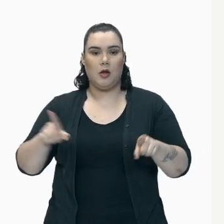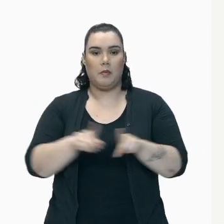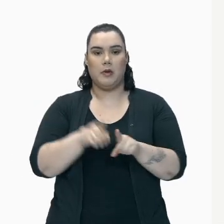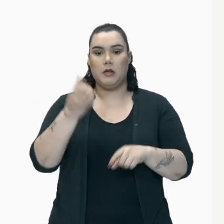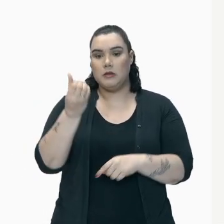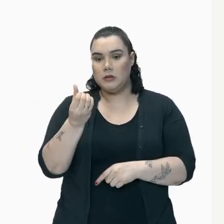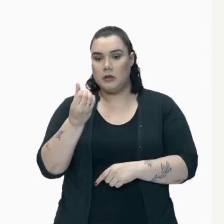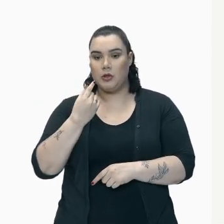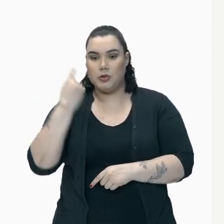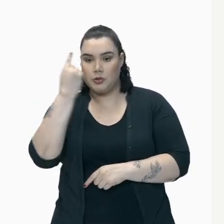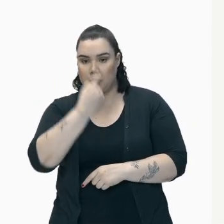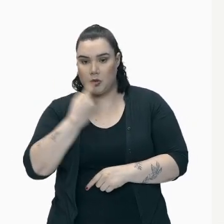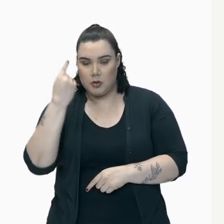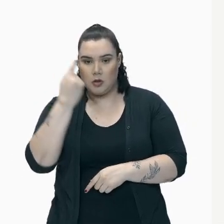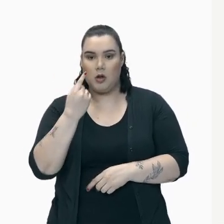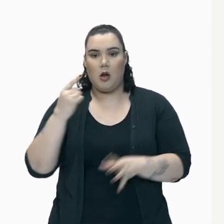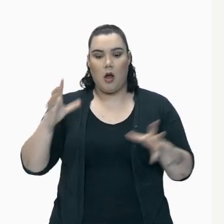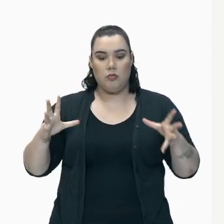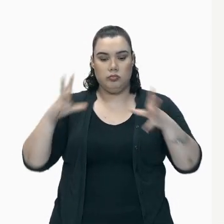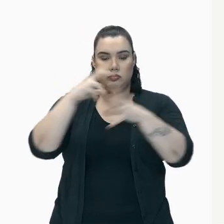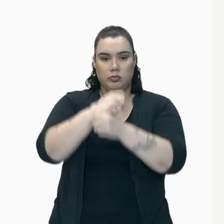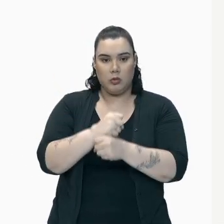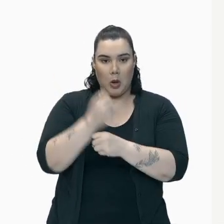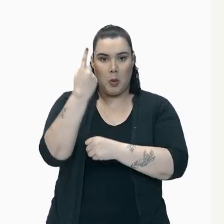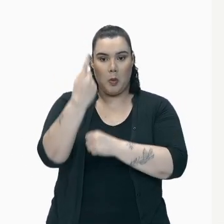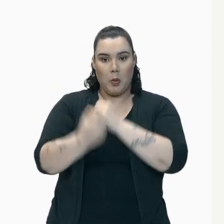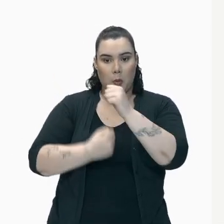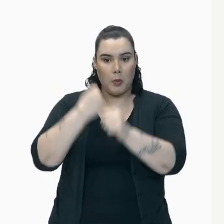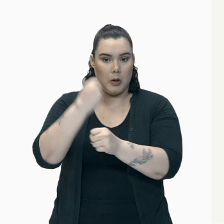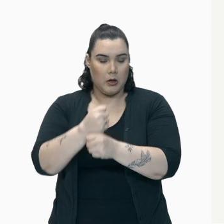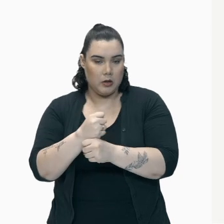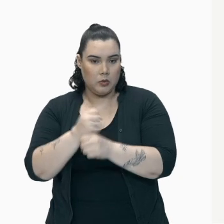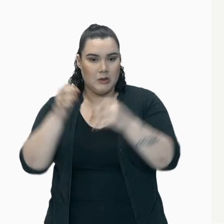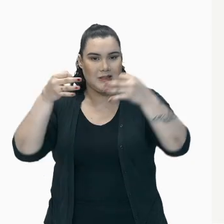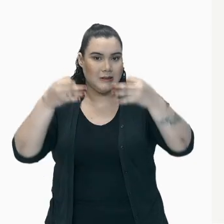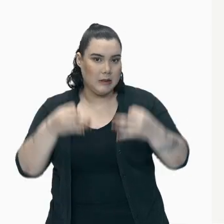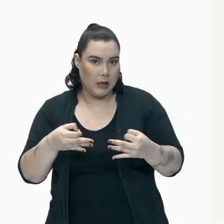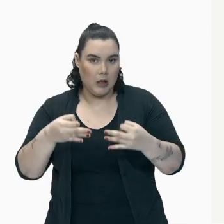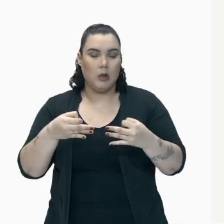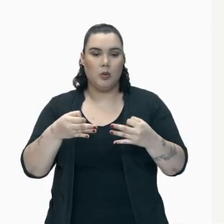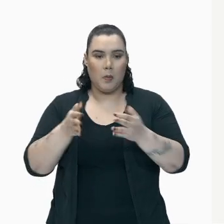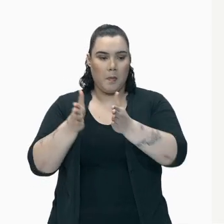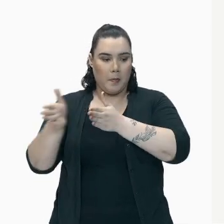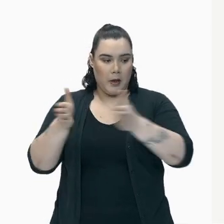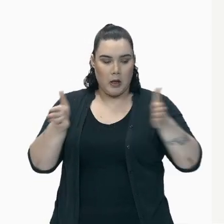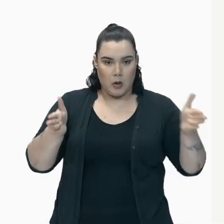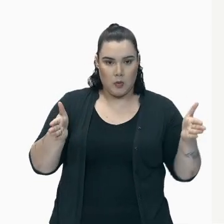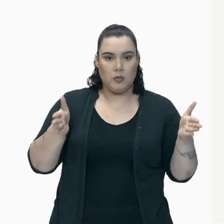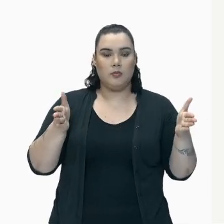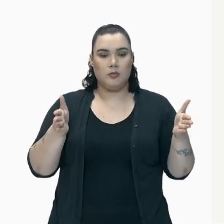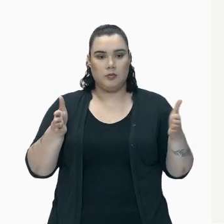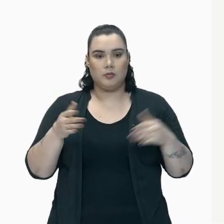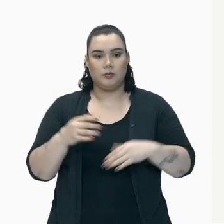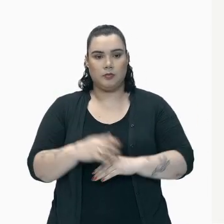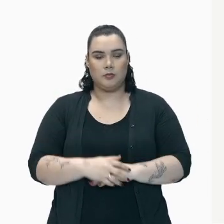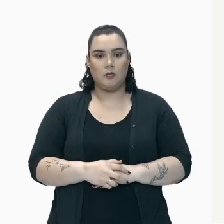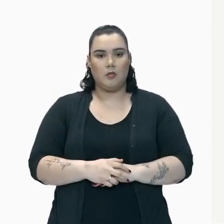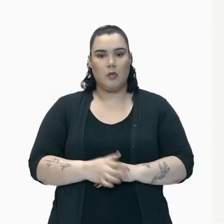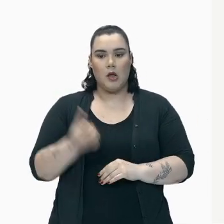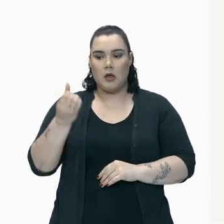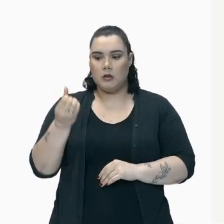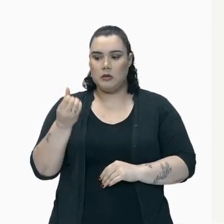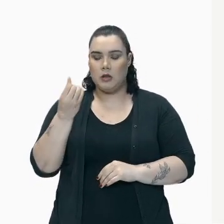horas, que é a duração que nós temos para o ano hoje, né? Na verdade, são 6 horas e aí tem